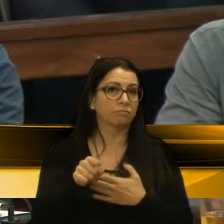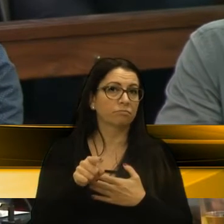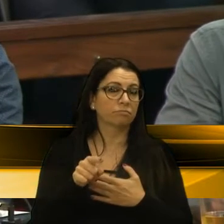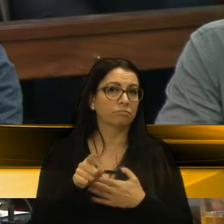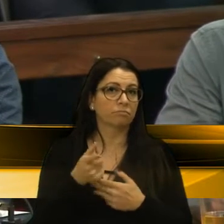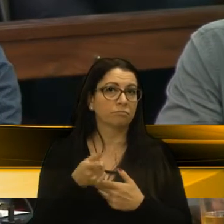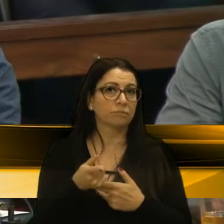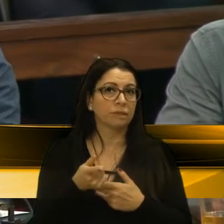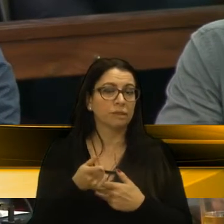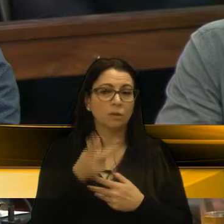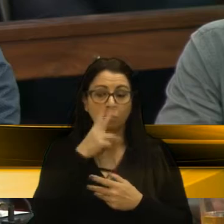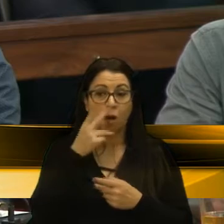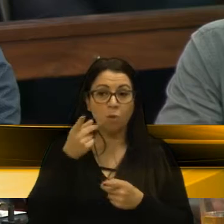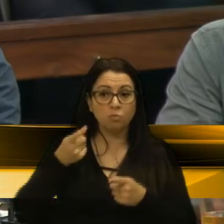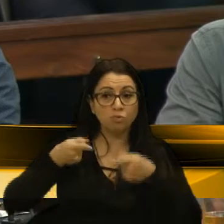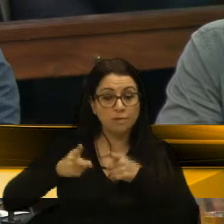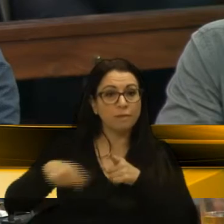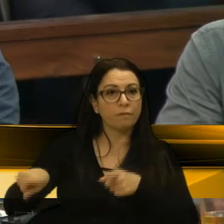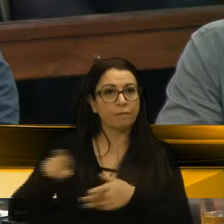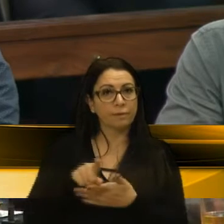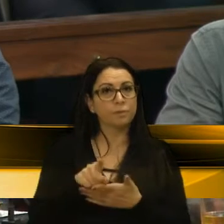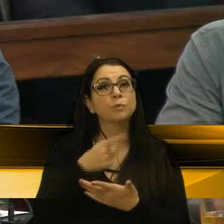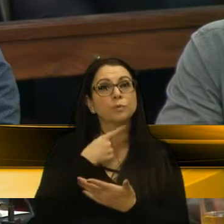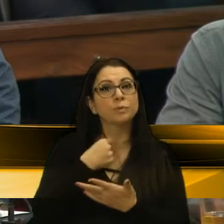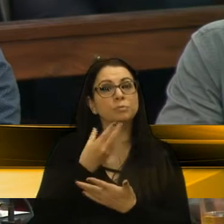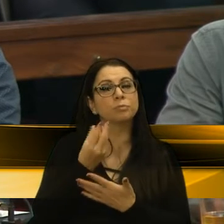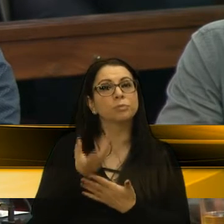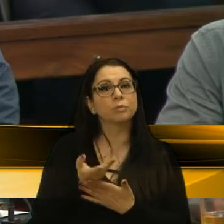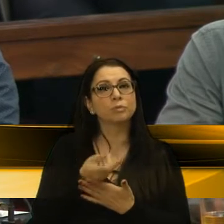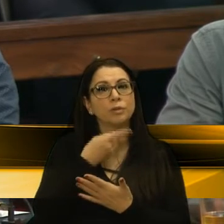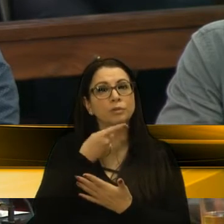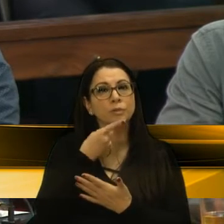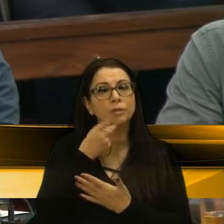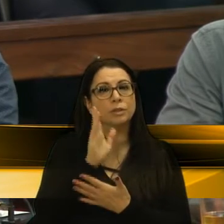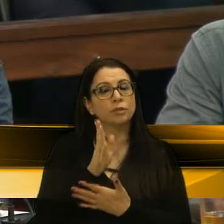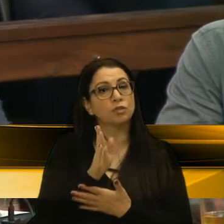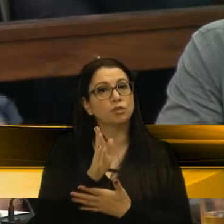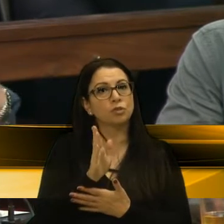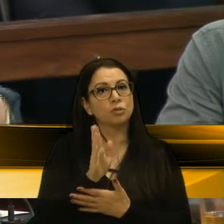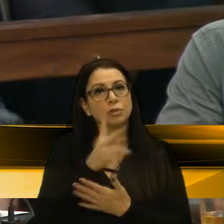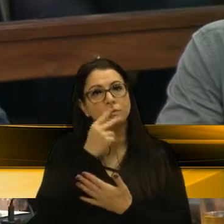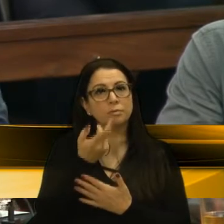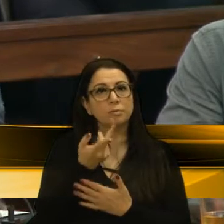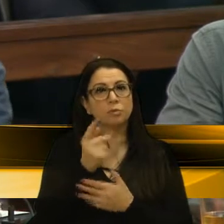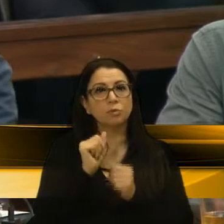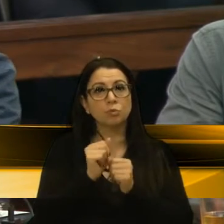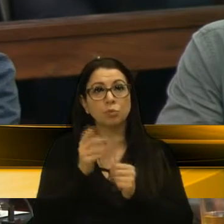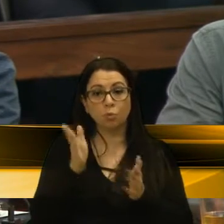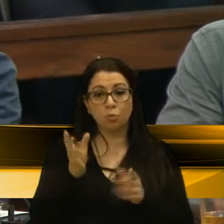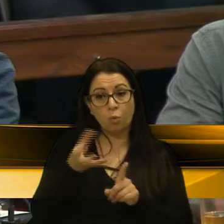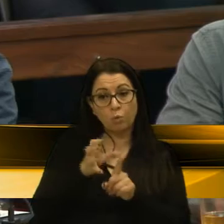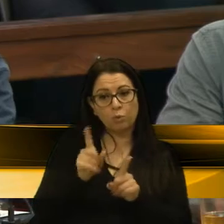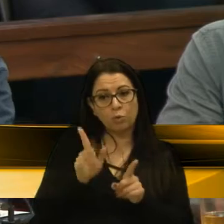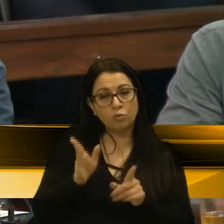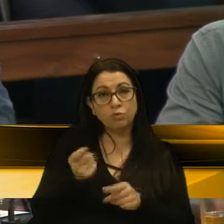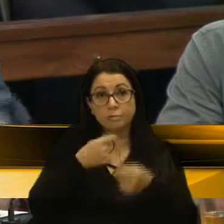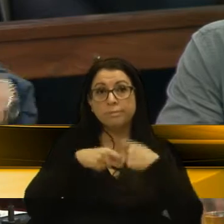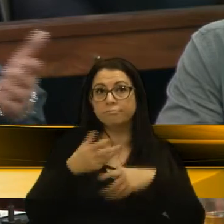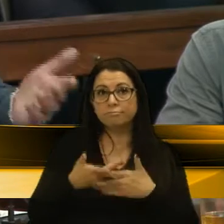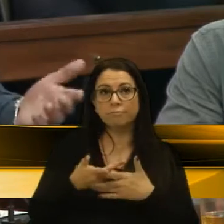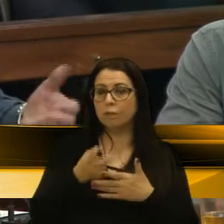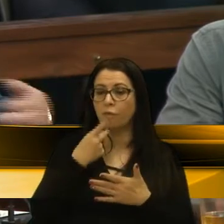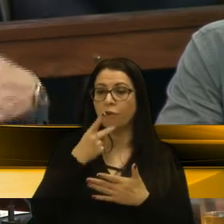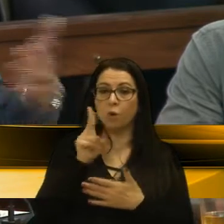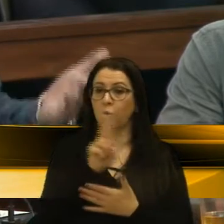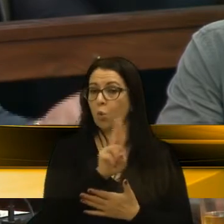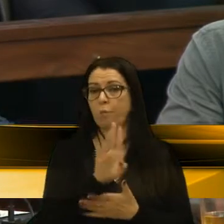muitos desafios, né? Eu gostei muito do que ele deixou nas entrelinhas, né, contra a atual administração aqui, né? Ele não referia o